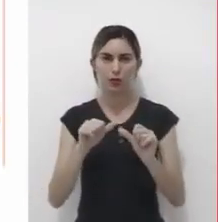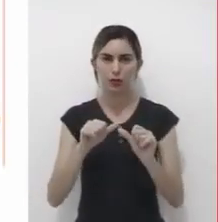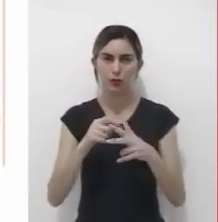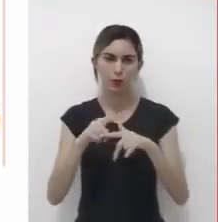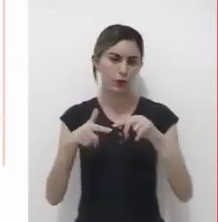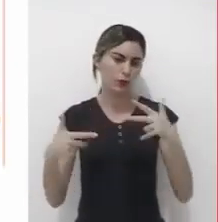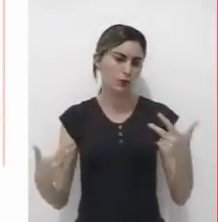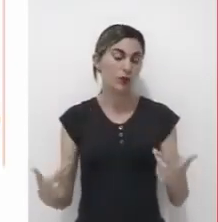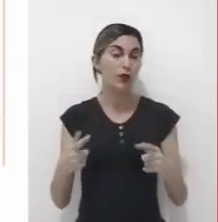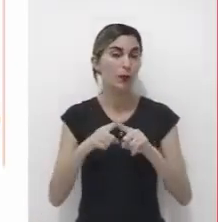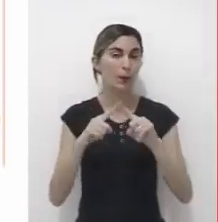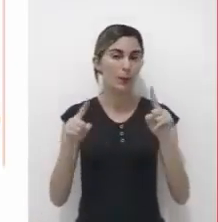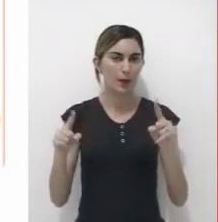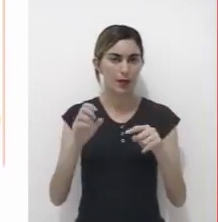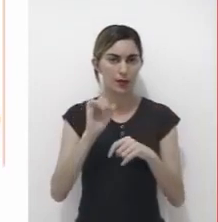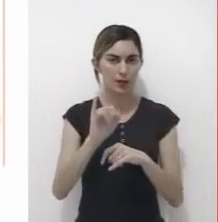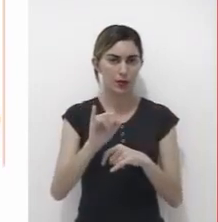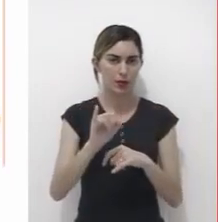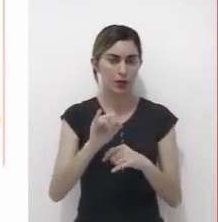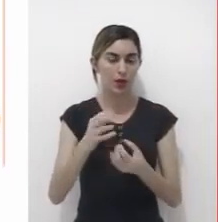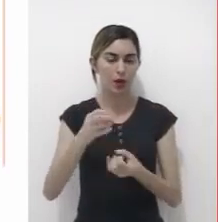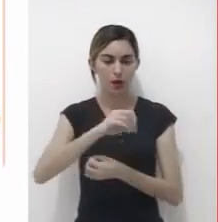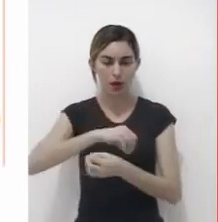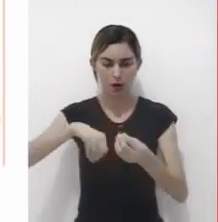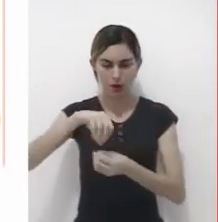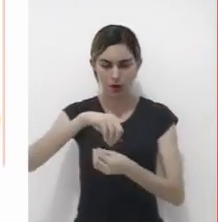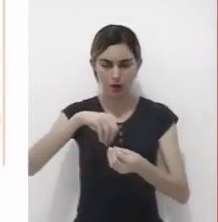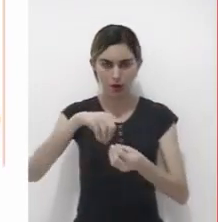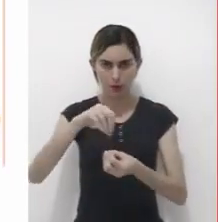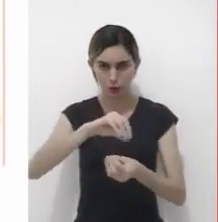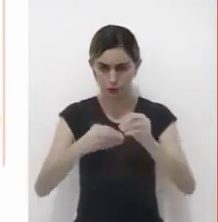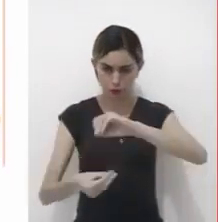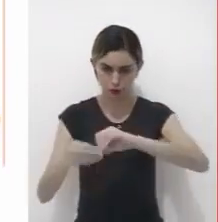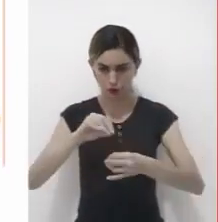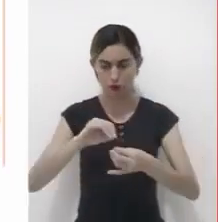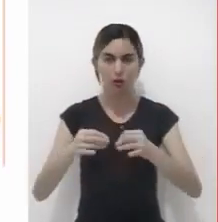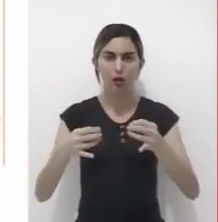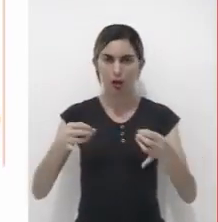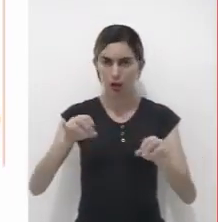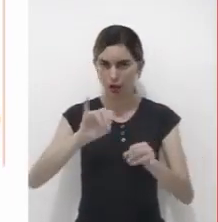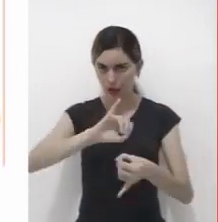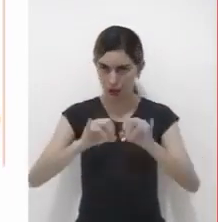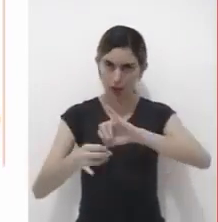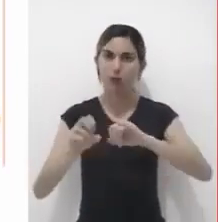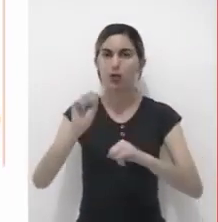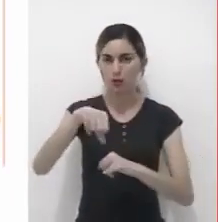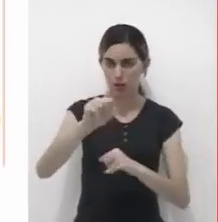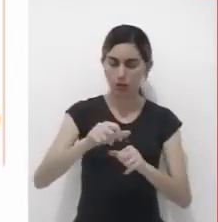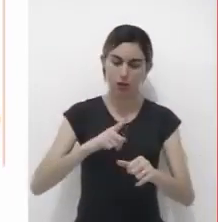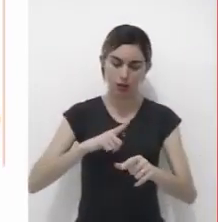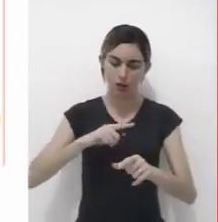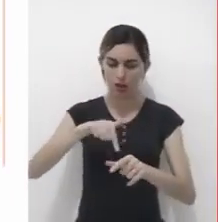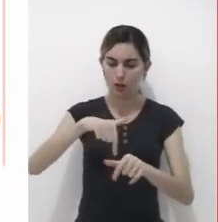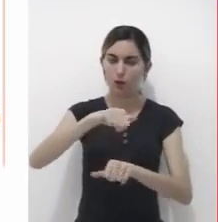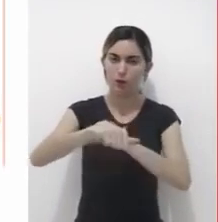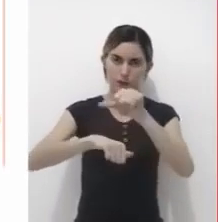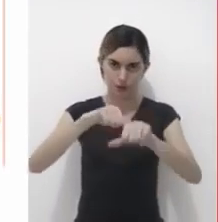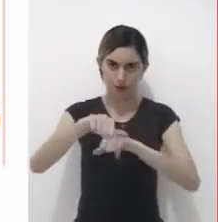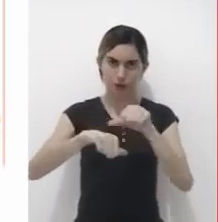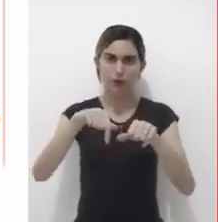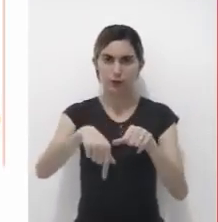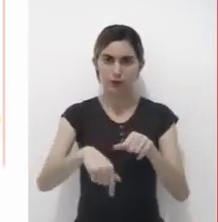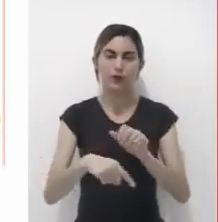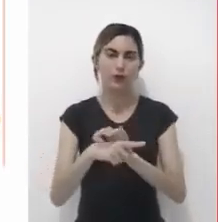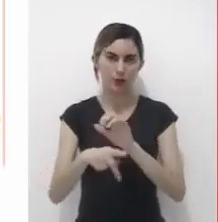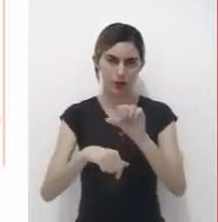das propriedades, mas se for uma reação química, aí sim existe uma